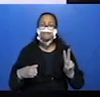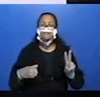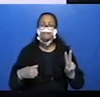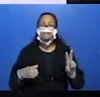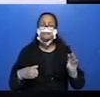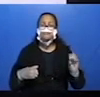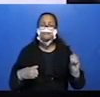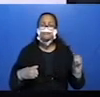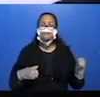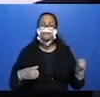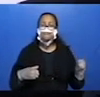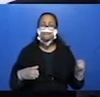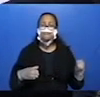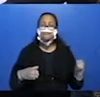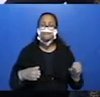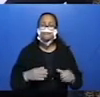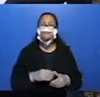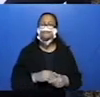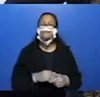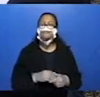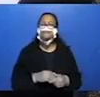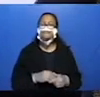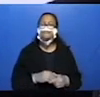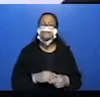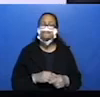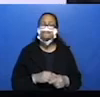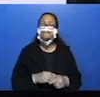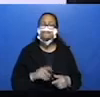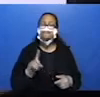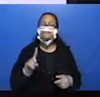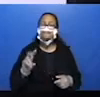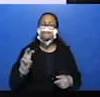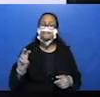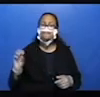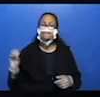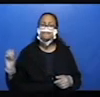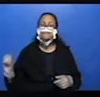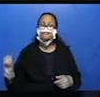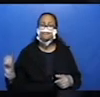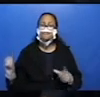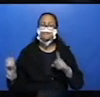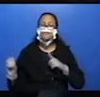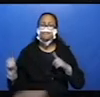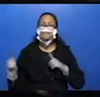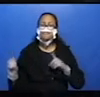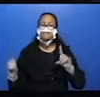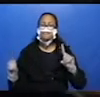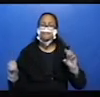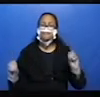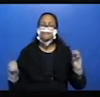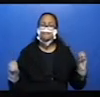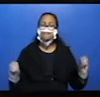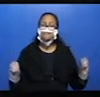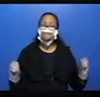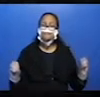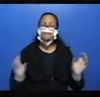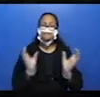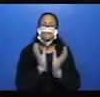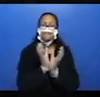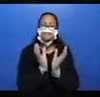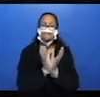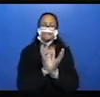2 zeros. Então em 1.500 cabem 100 grupos de 15. Vamos ver o